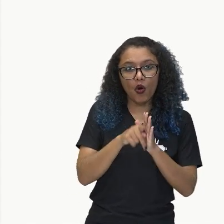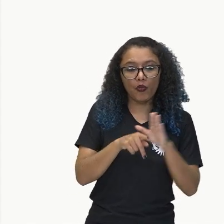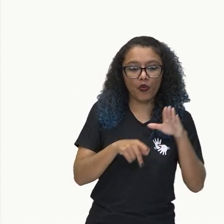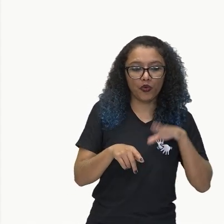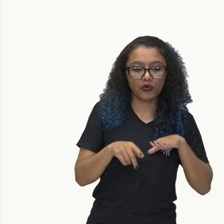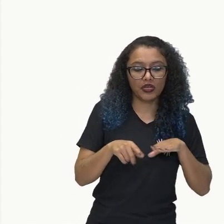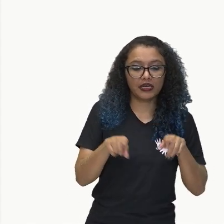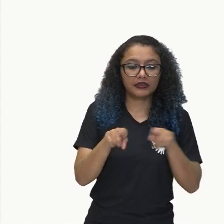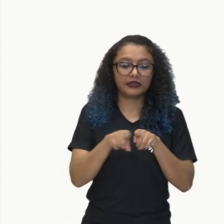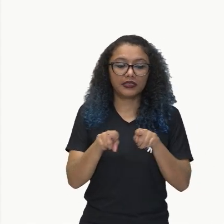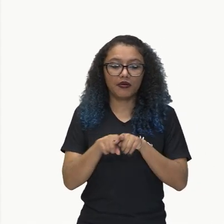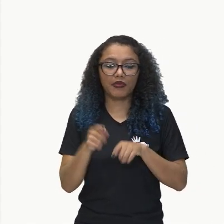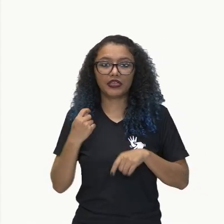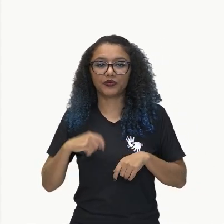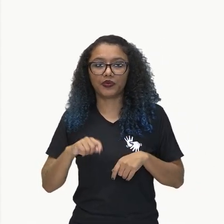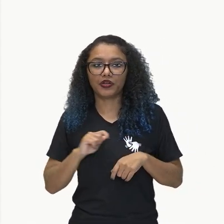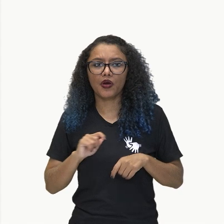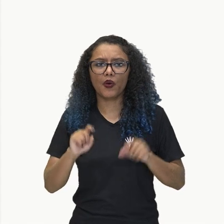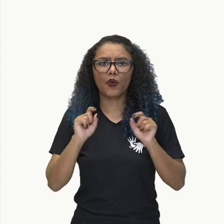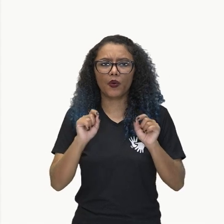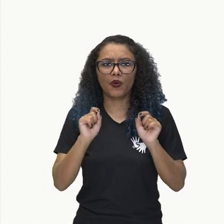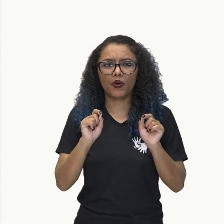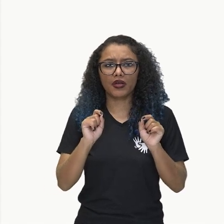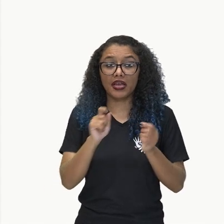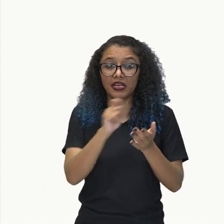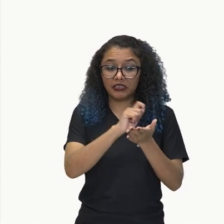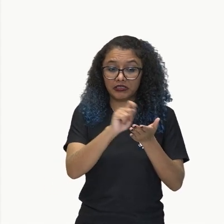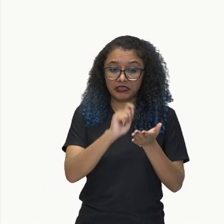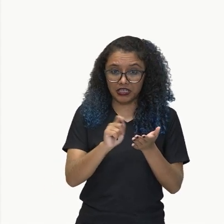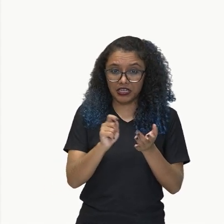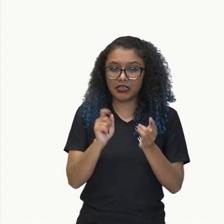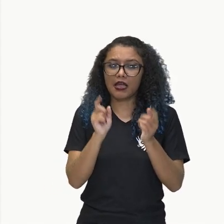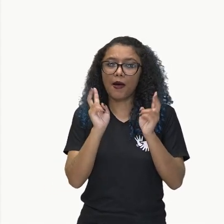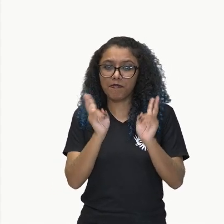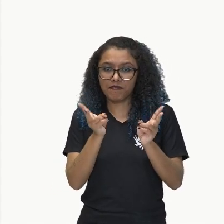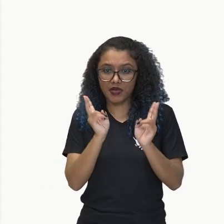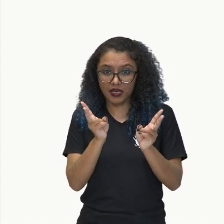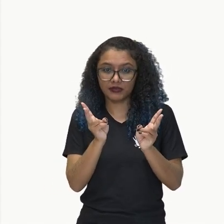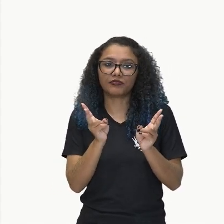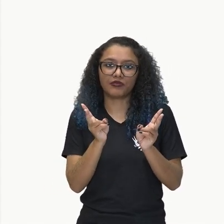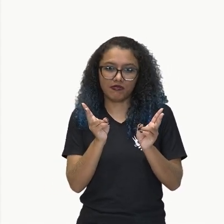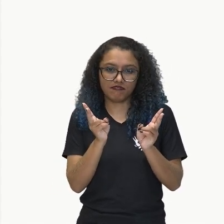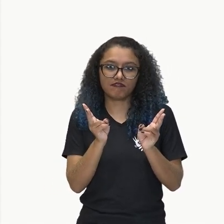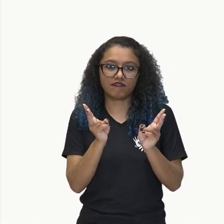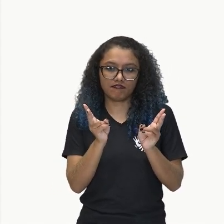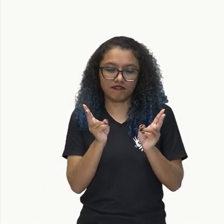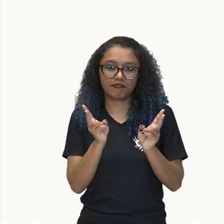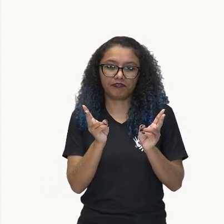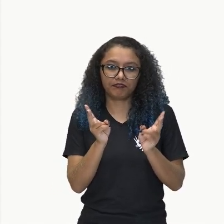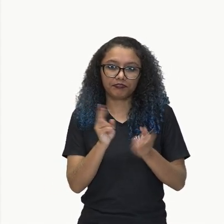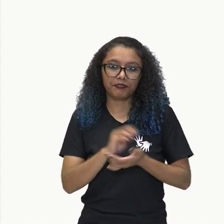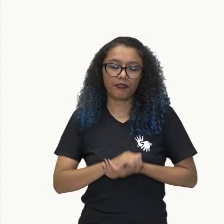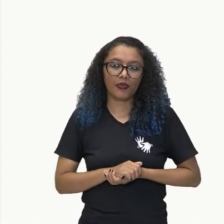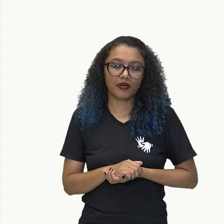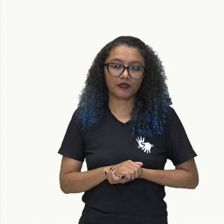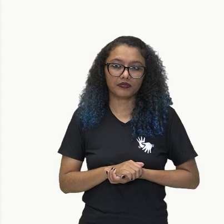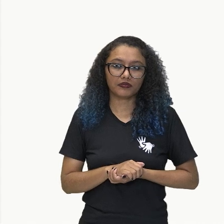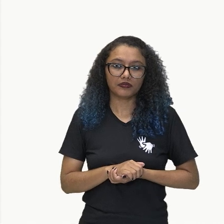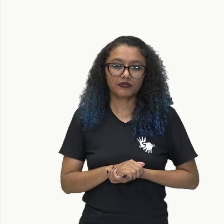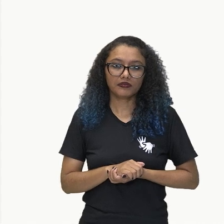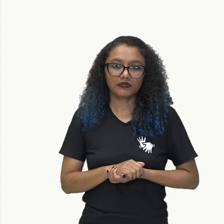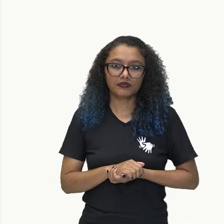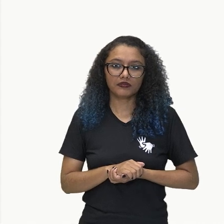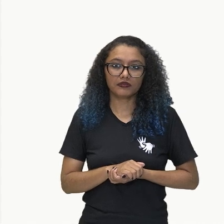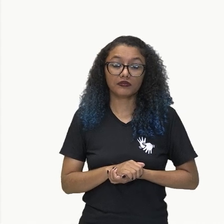a mesma grafia. Então, la misma grafia